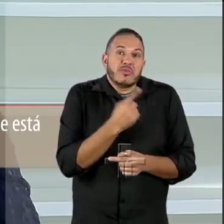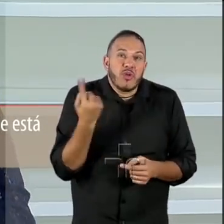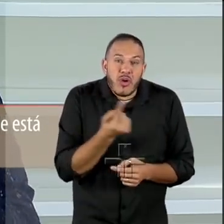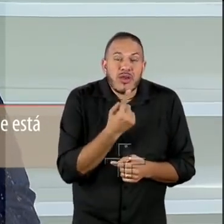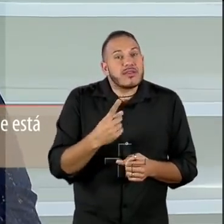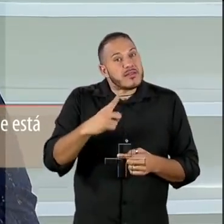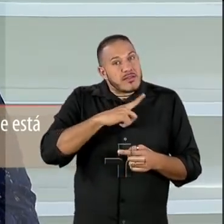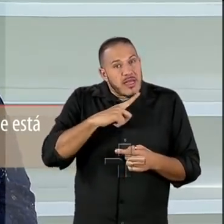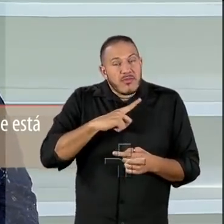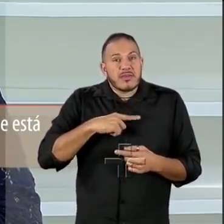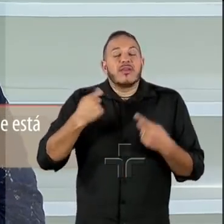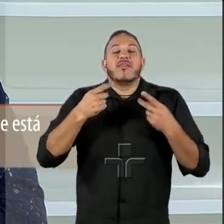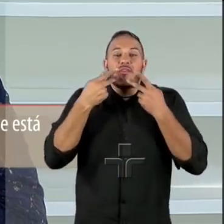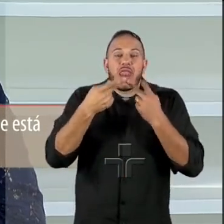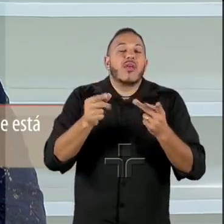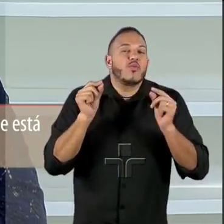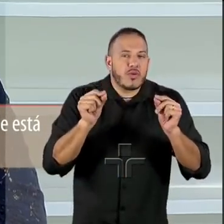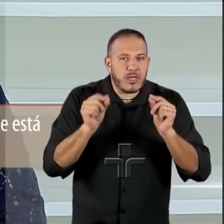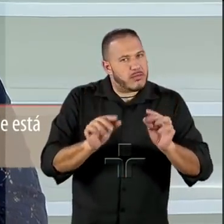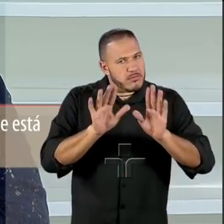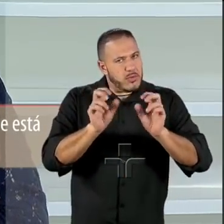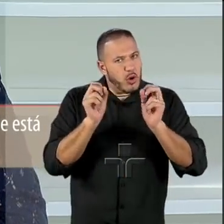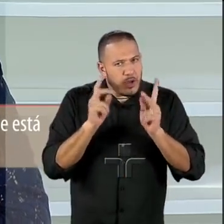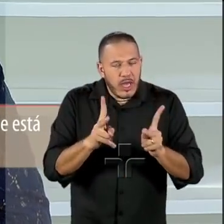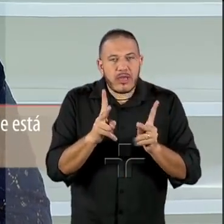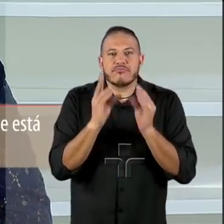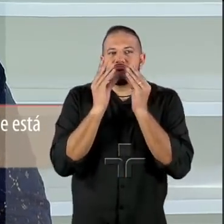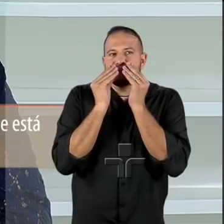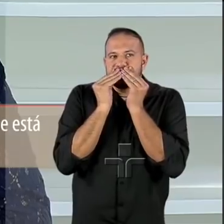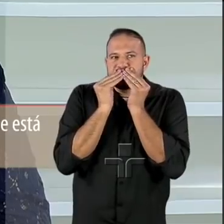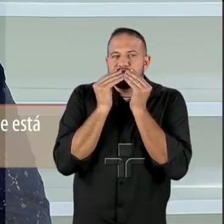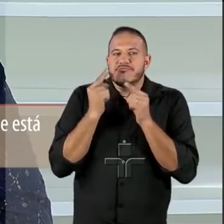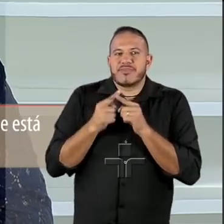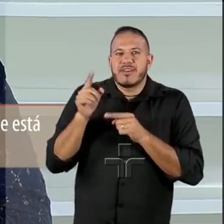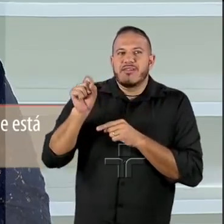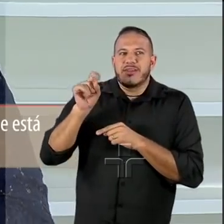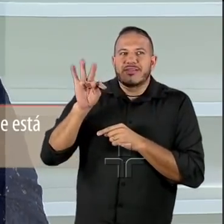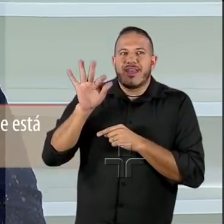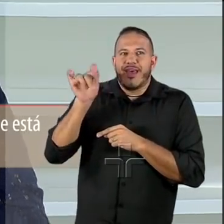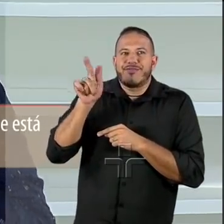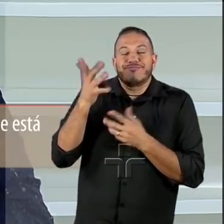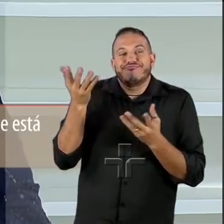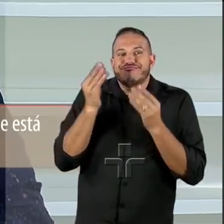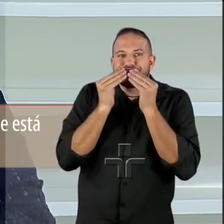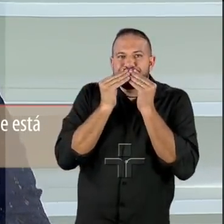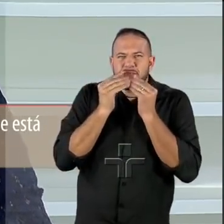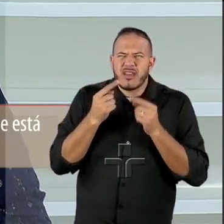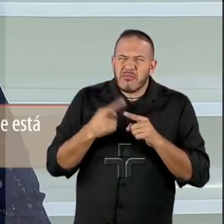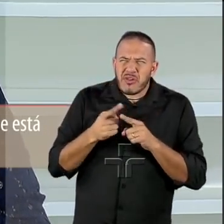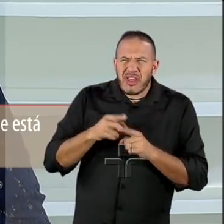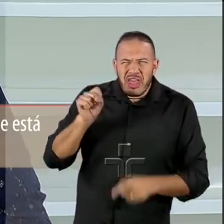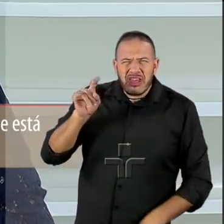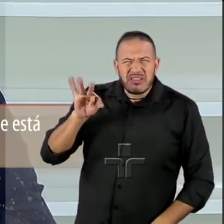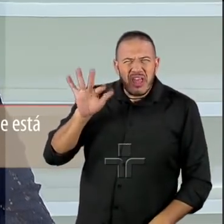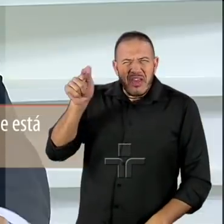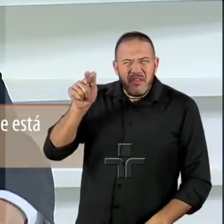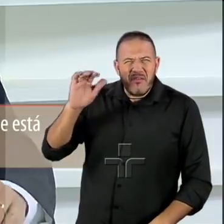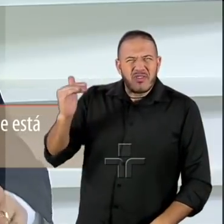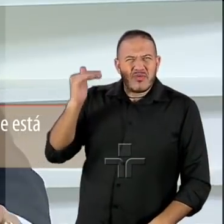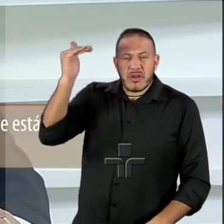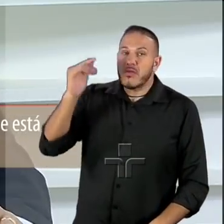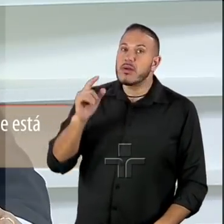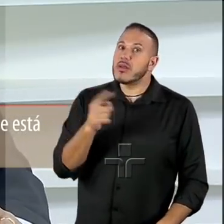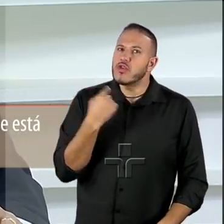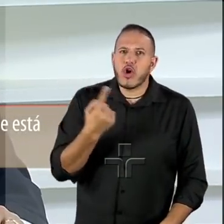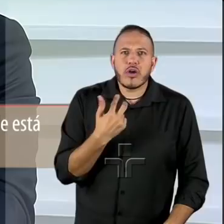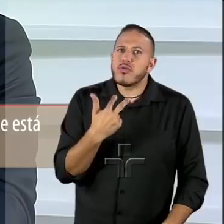termos de dizer o seguinte, bem, vamos calar porque é o Supremo Tribunal Federal. É porque é Supremo Tribunal Federal que nós